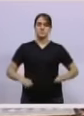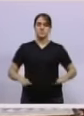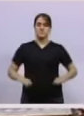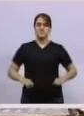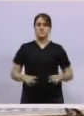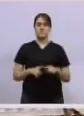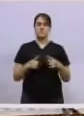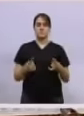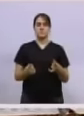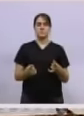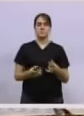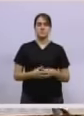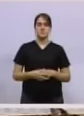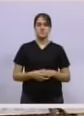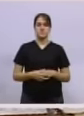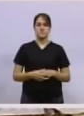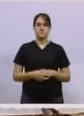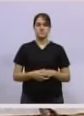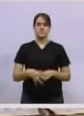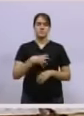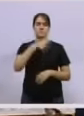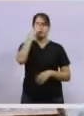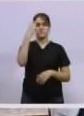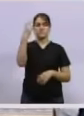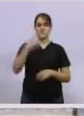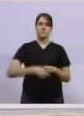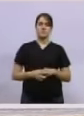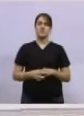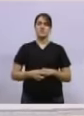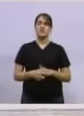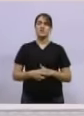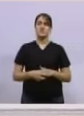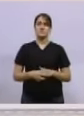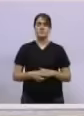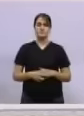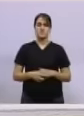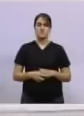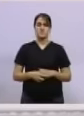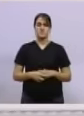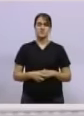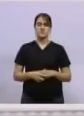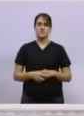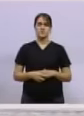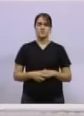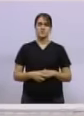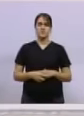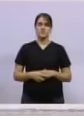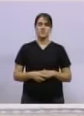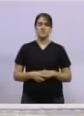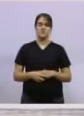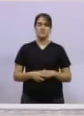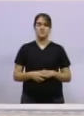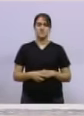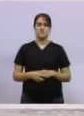Mas há dentro dessa semente uma forma de inteligência. Há dentro da semente uma forma de inteligência